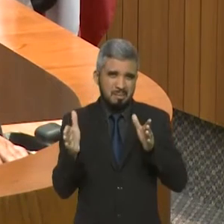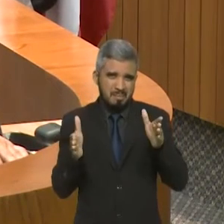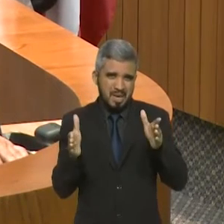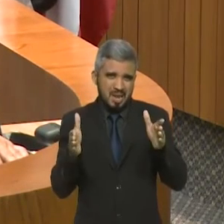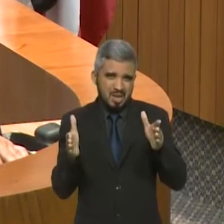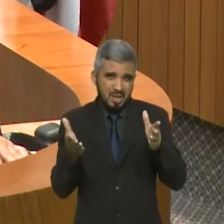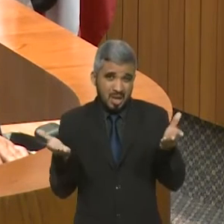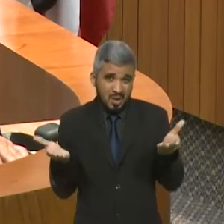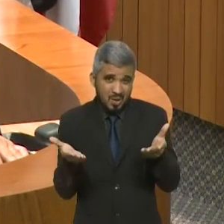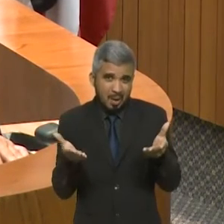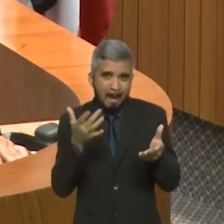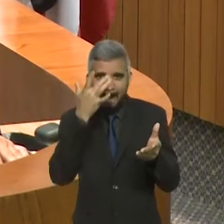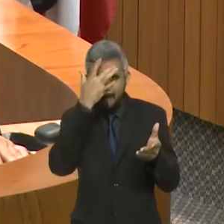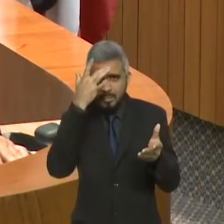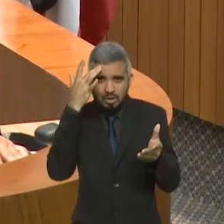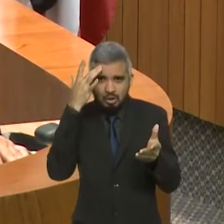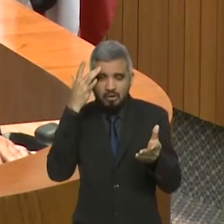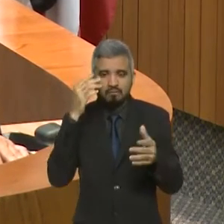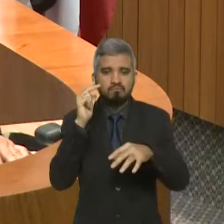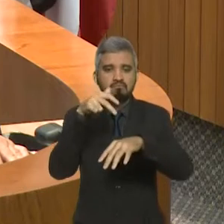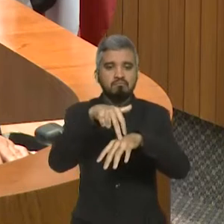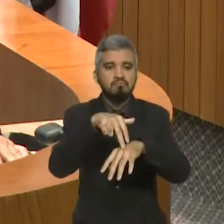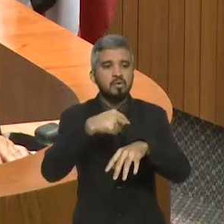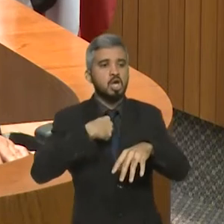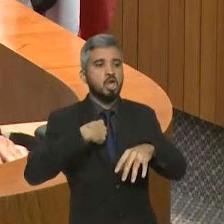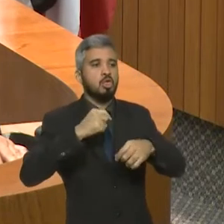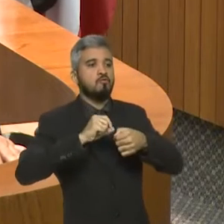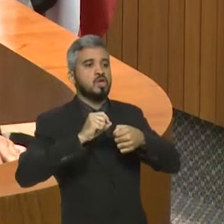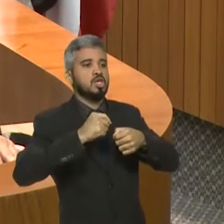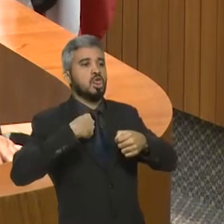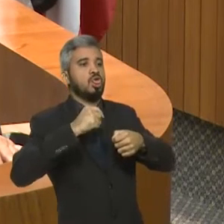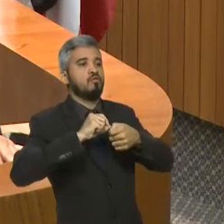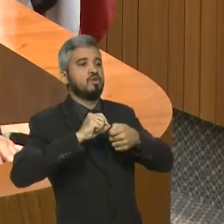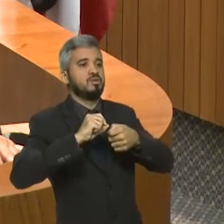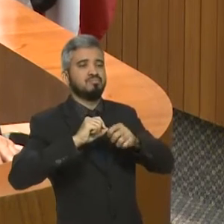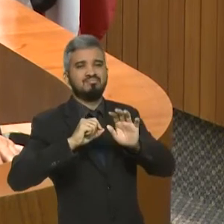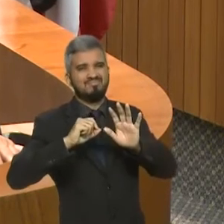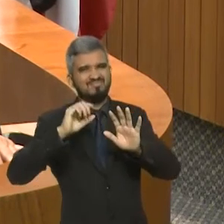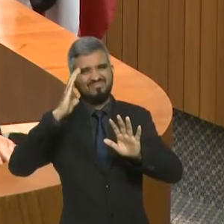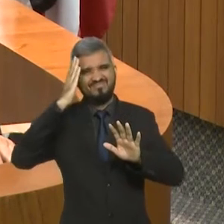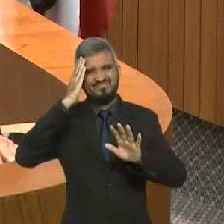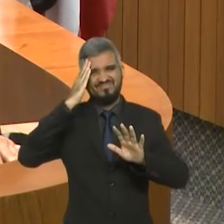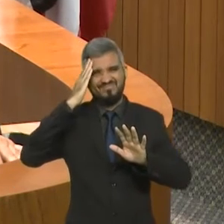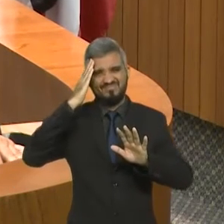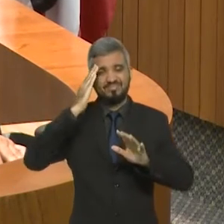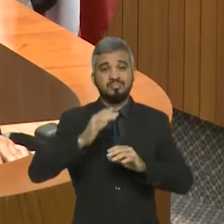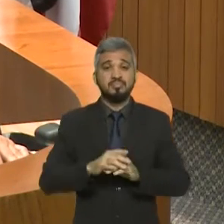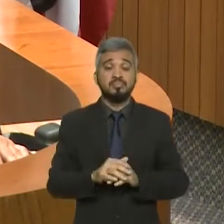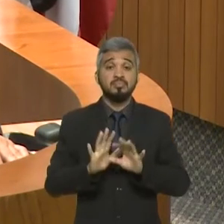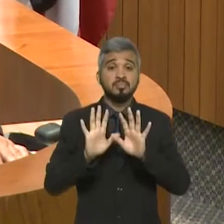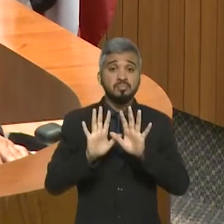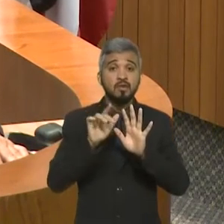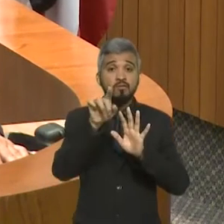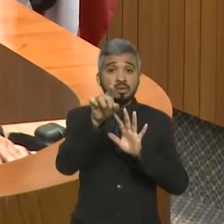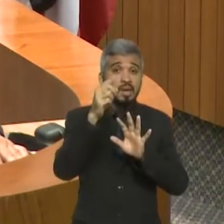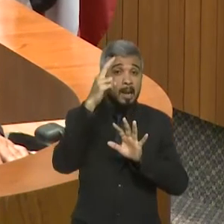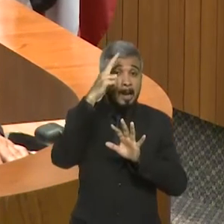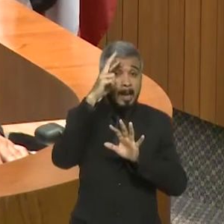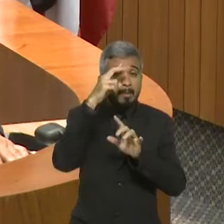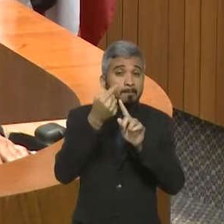município. Quantas e quantas vezes nós corremos atrás, tanto das estradas, como hoje está lá deteriorada as estradas,